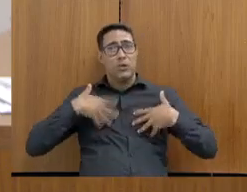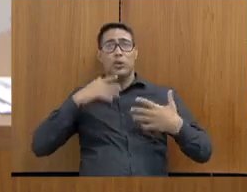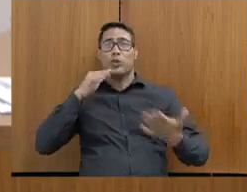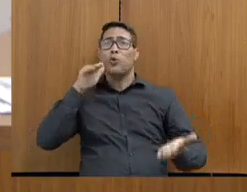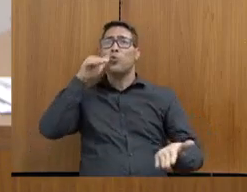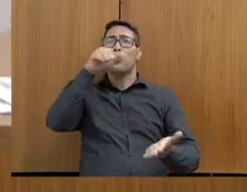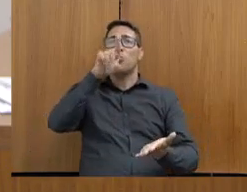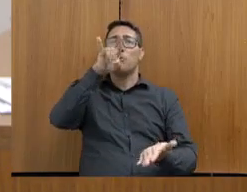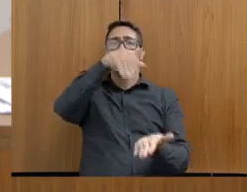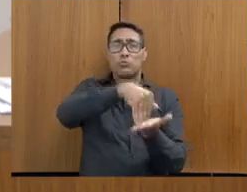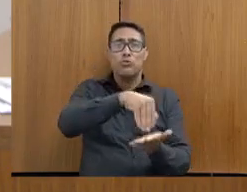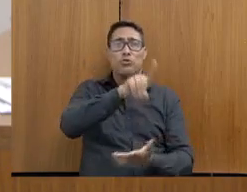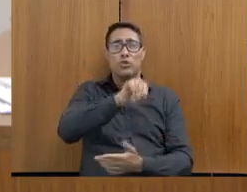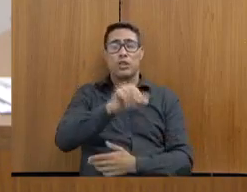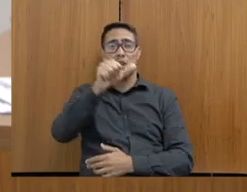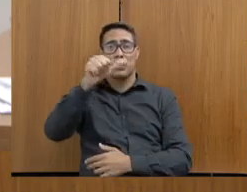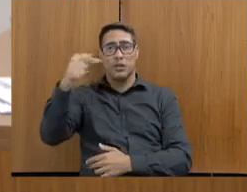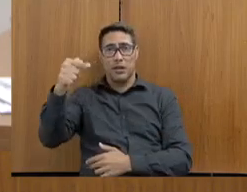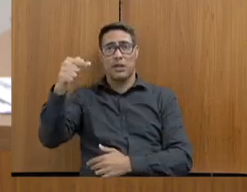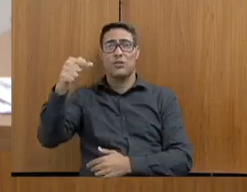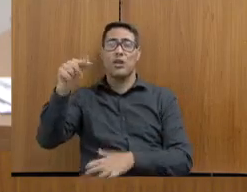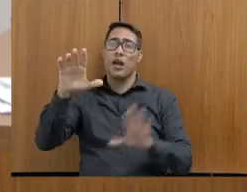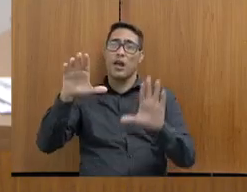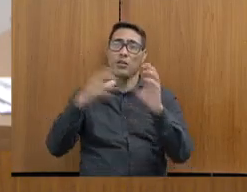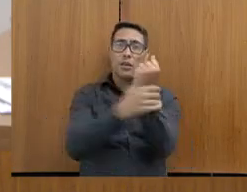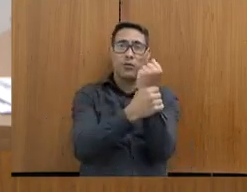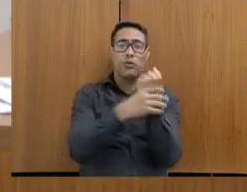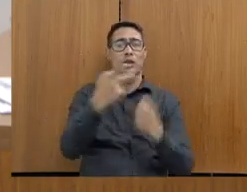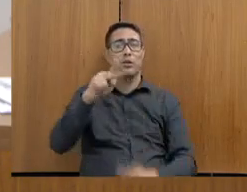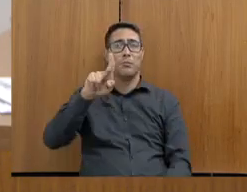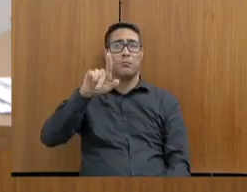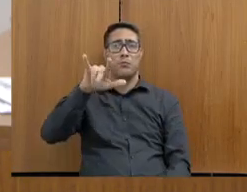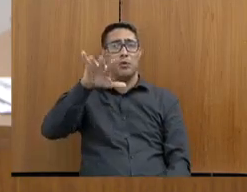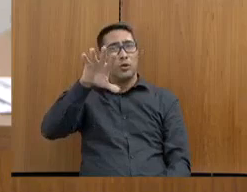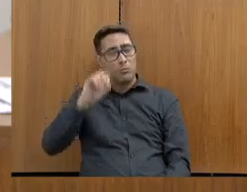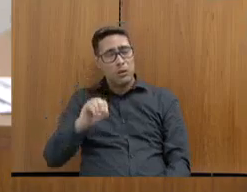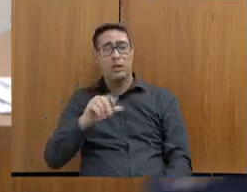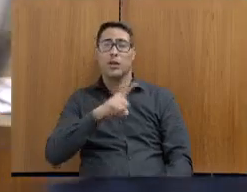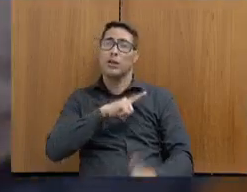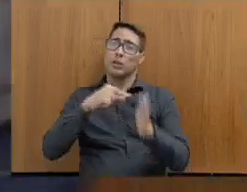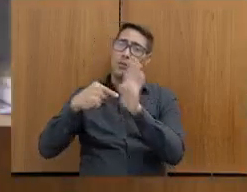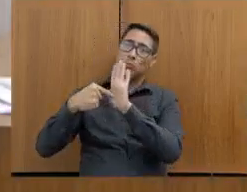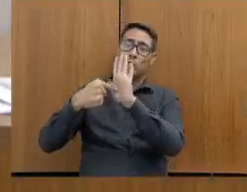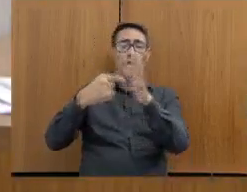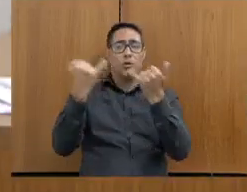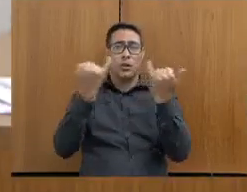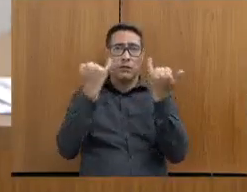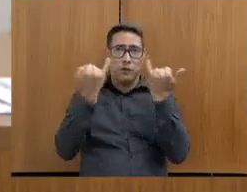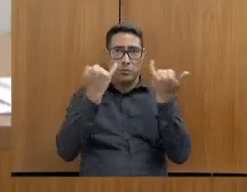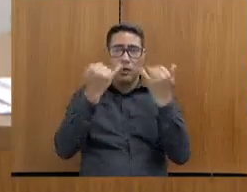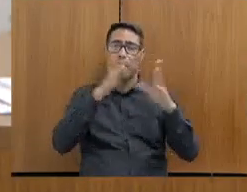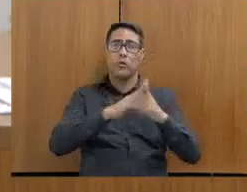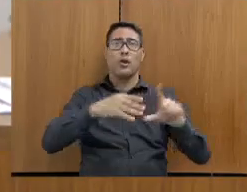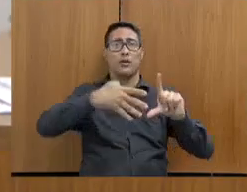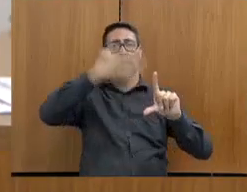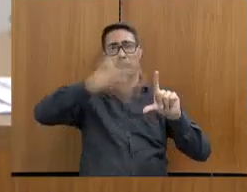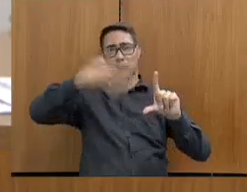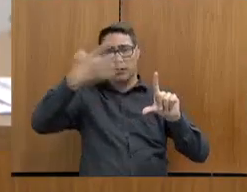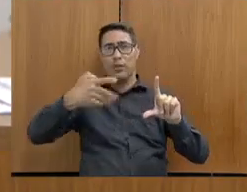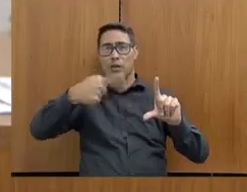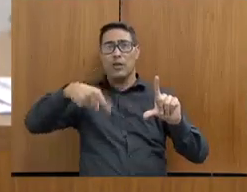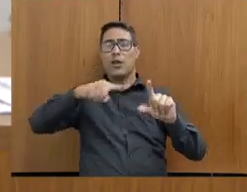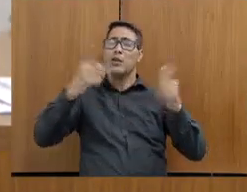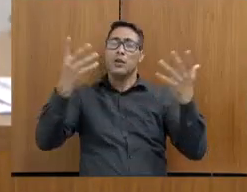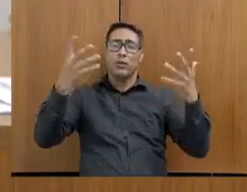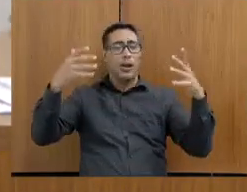a segurança pública tabolou os dados sobre a lgbtfobia algo inaugural e eu queria saudar